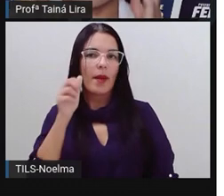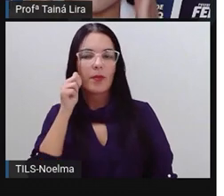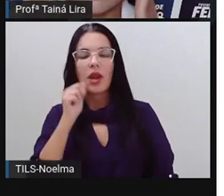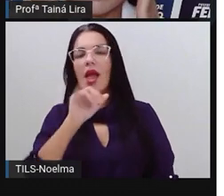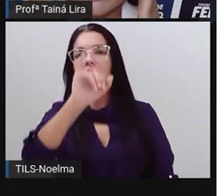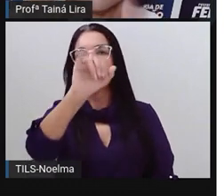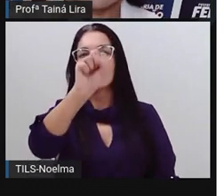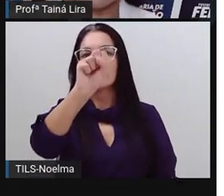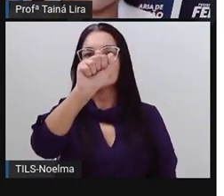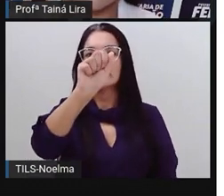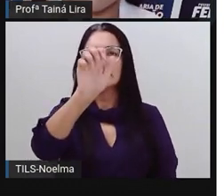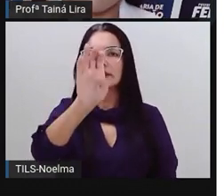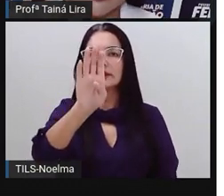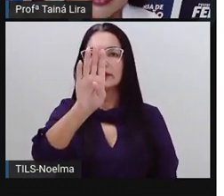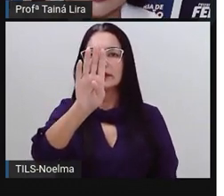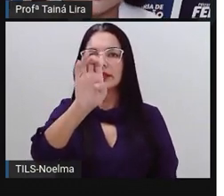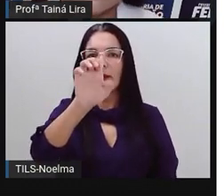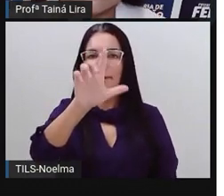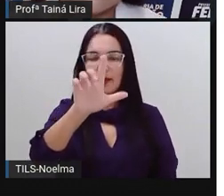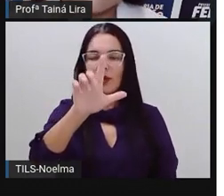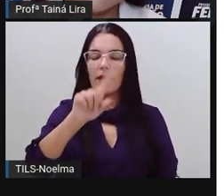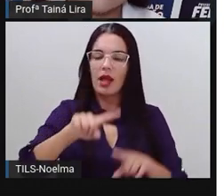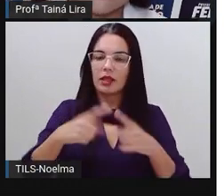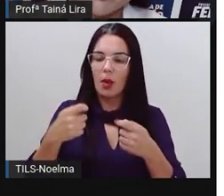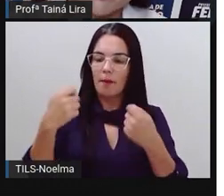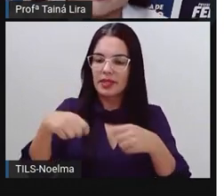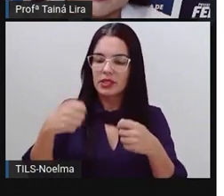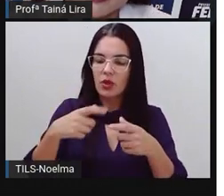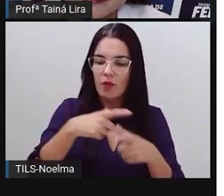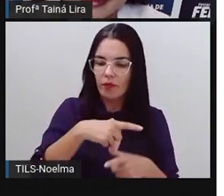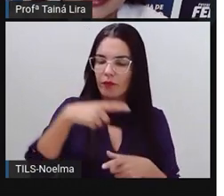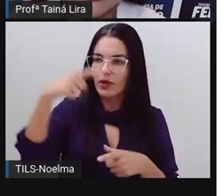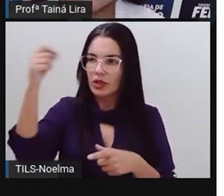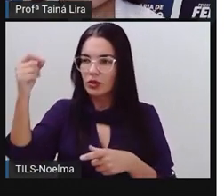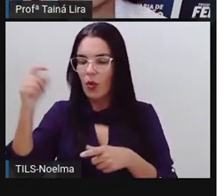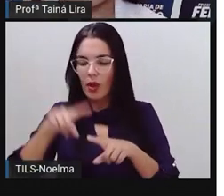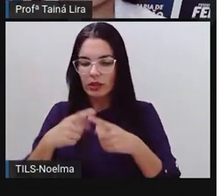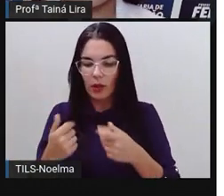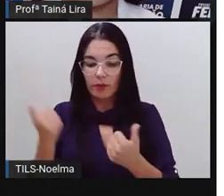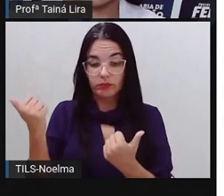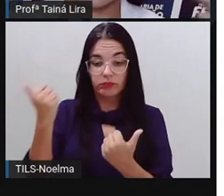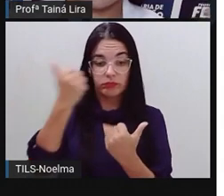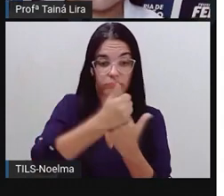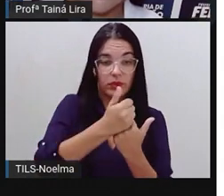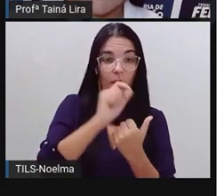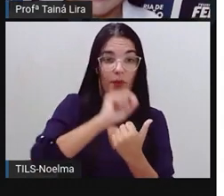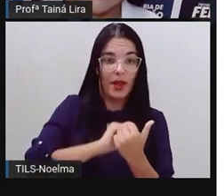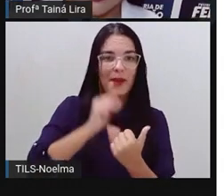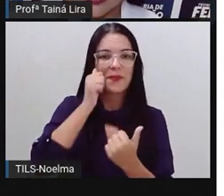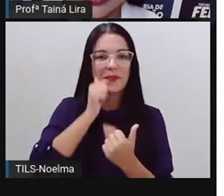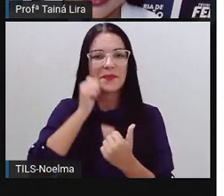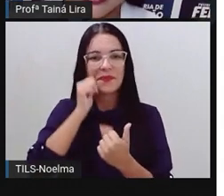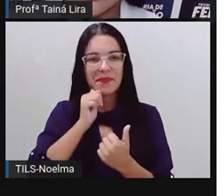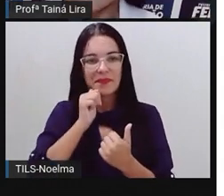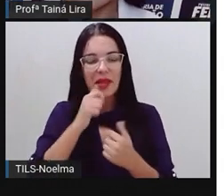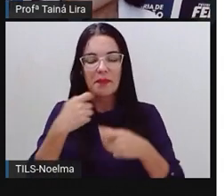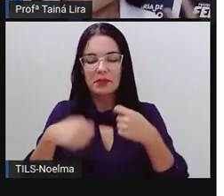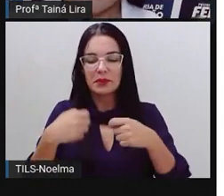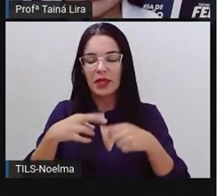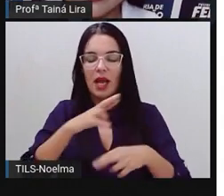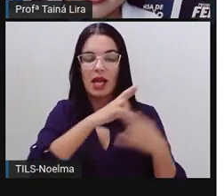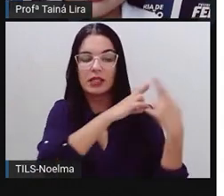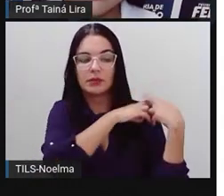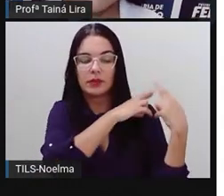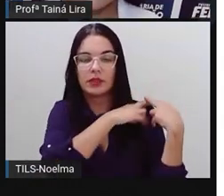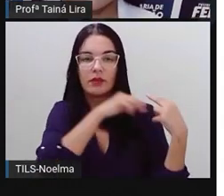então ele precisou fazer uma viagem e ele deixou a Princesa Isabel responsável por tomar conta né